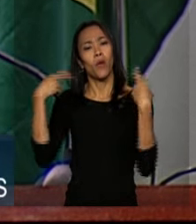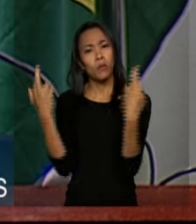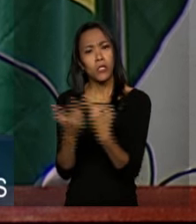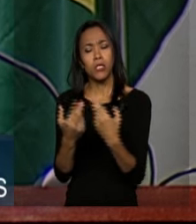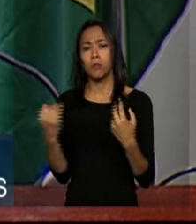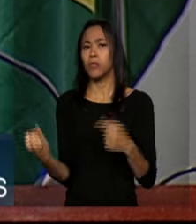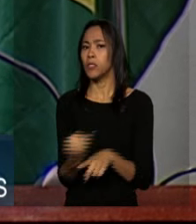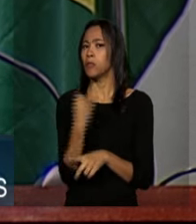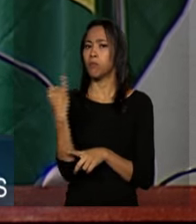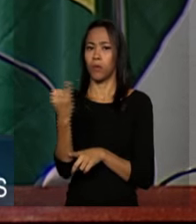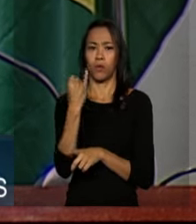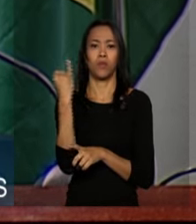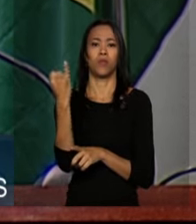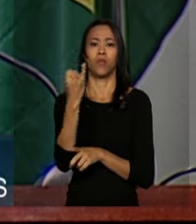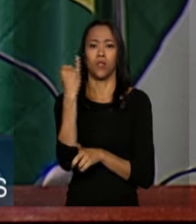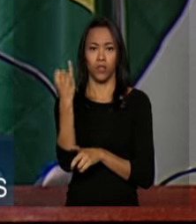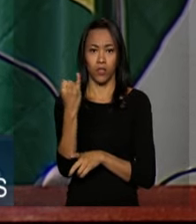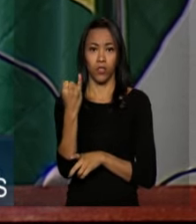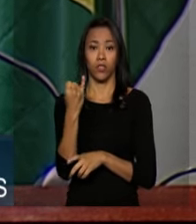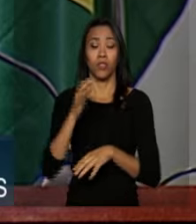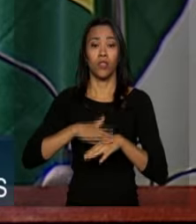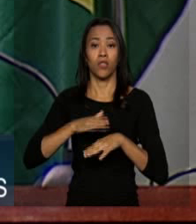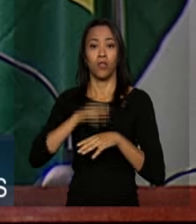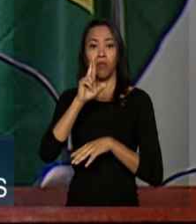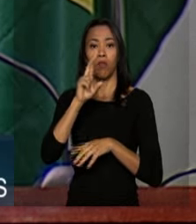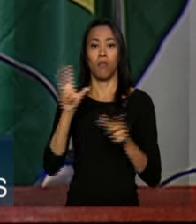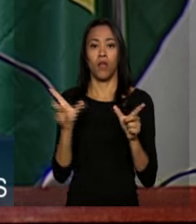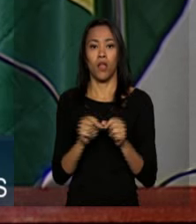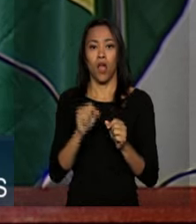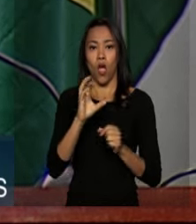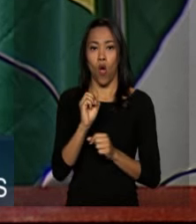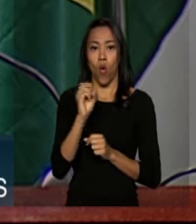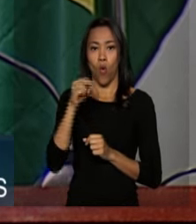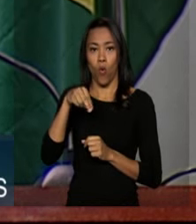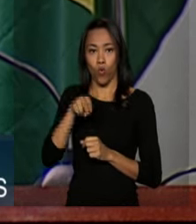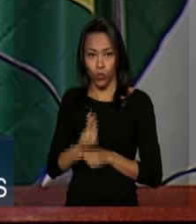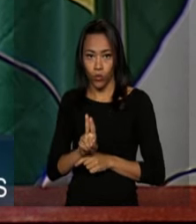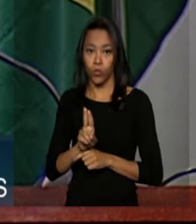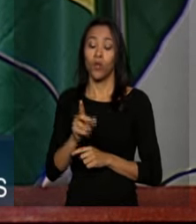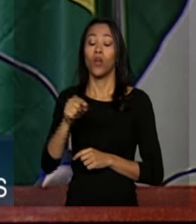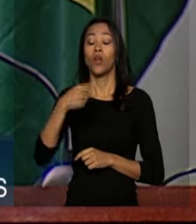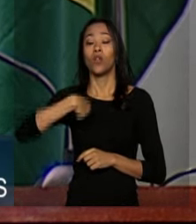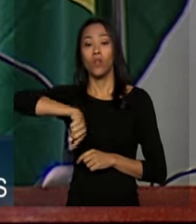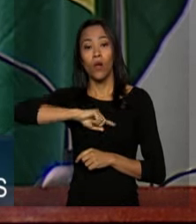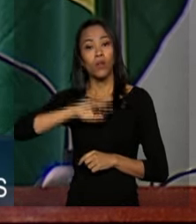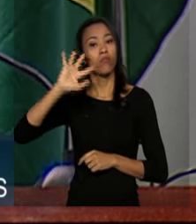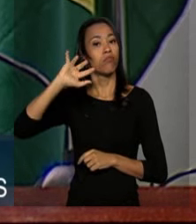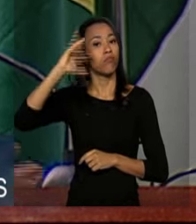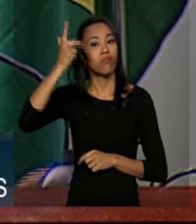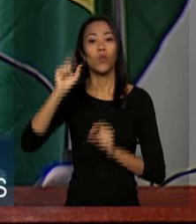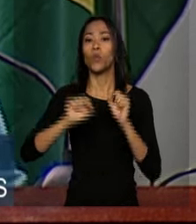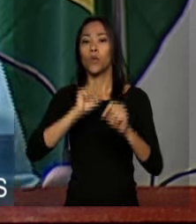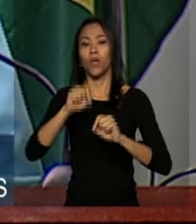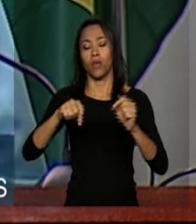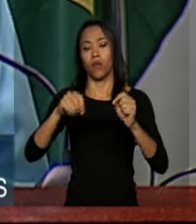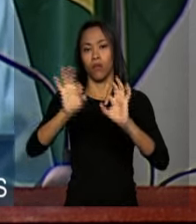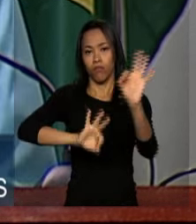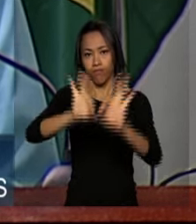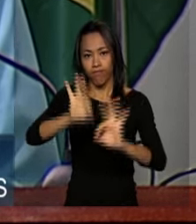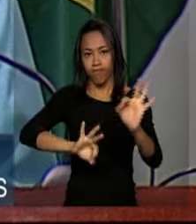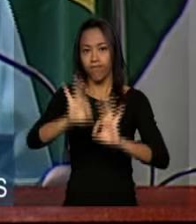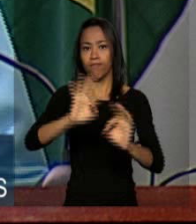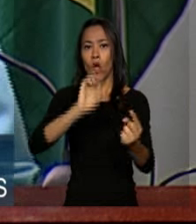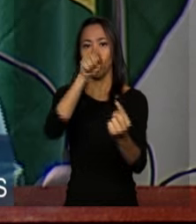realizadas pelas Nações Unidas, nós definimos a necessidade de estabelecimento